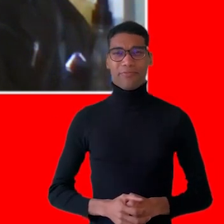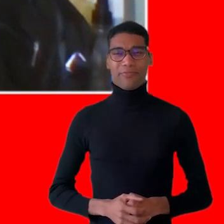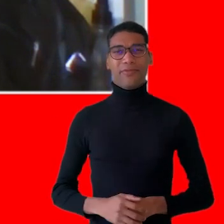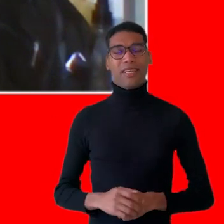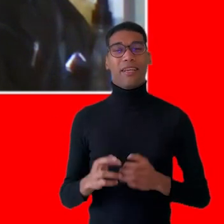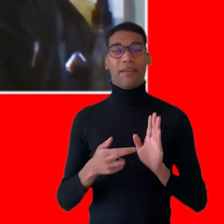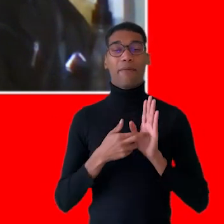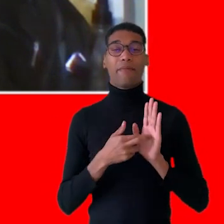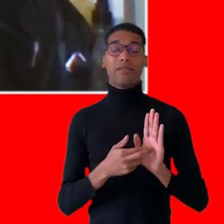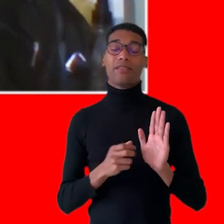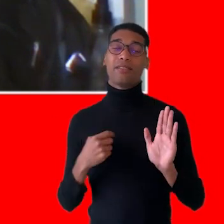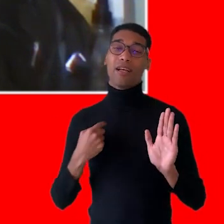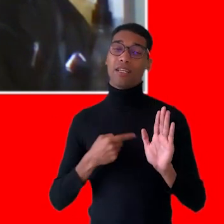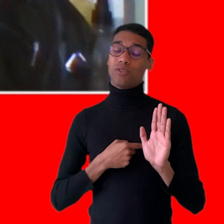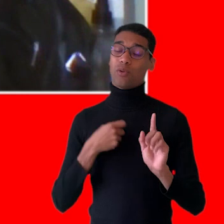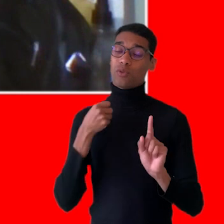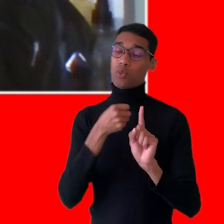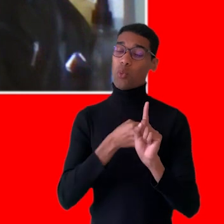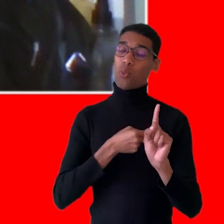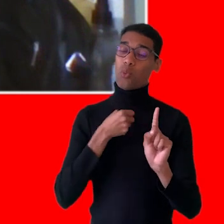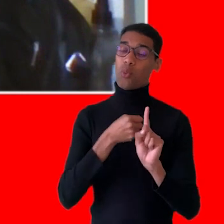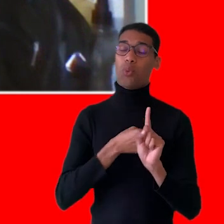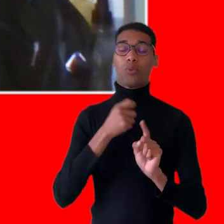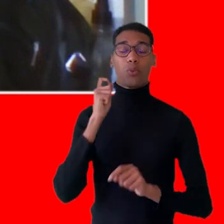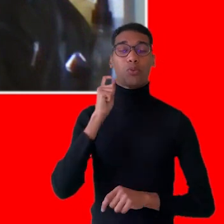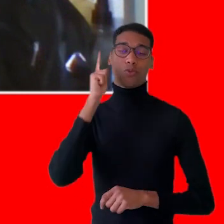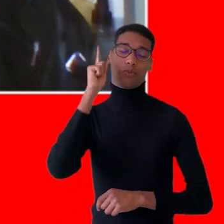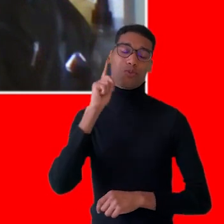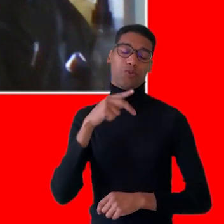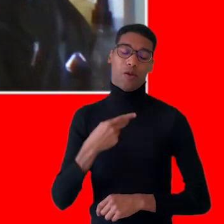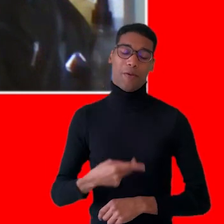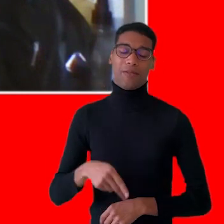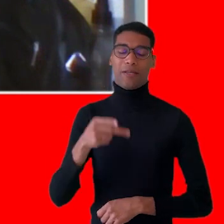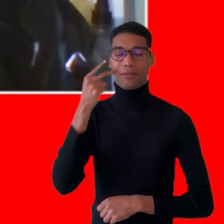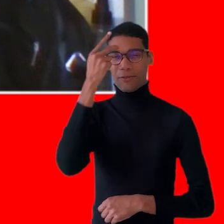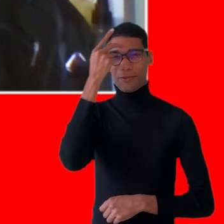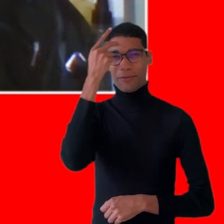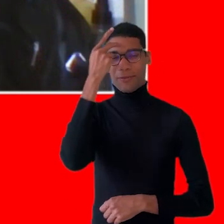da nossa luta cultural em São Paulo, um espaço.